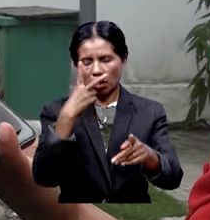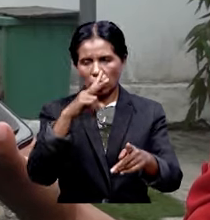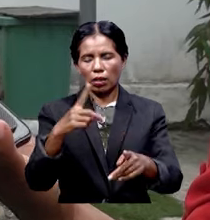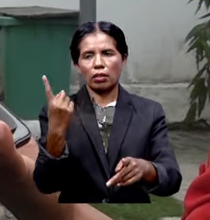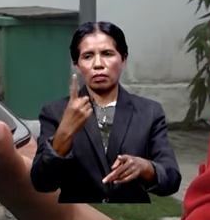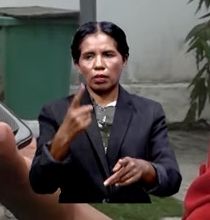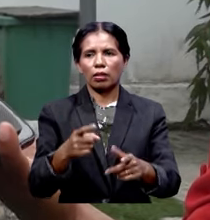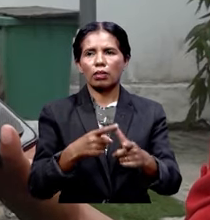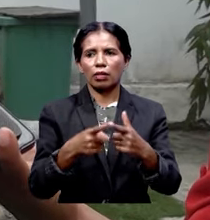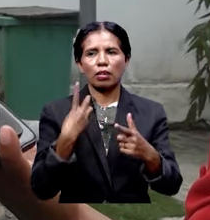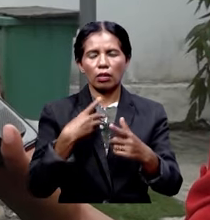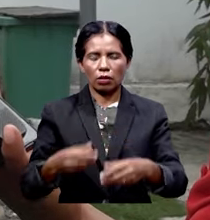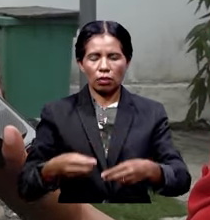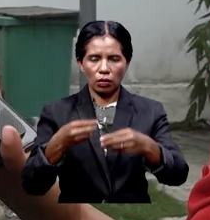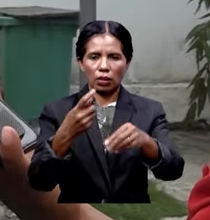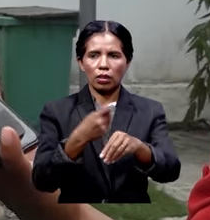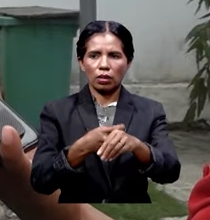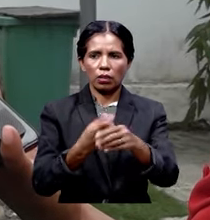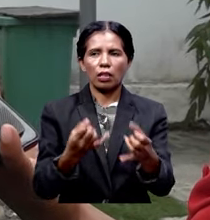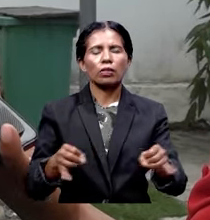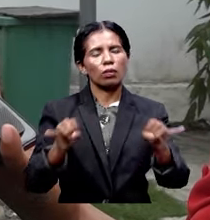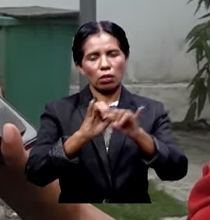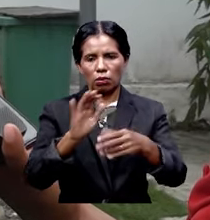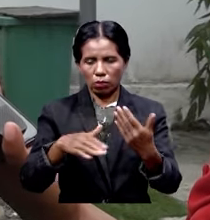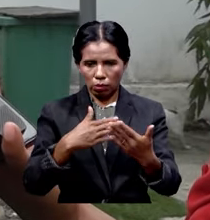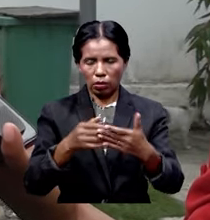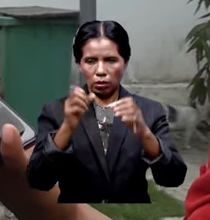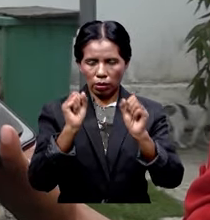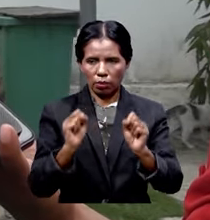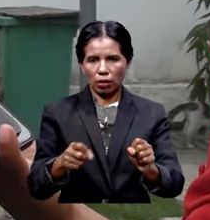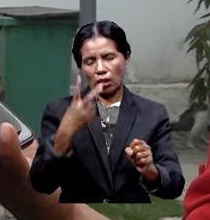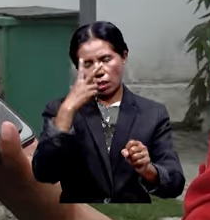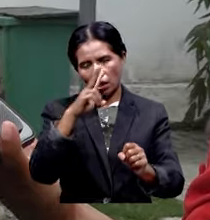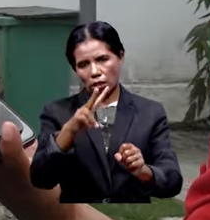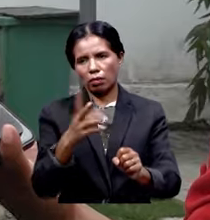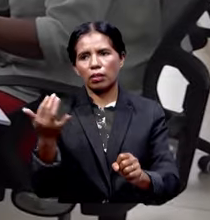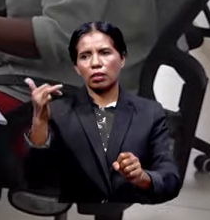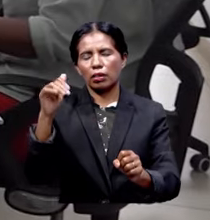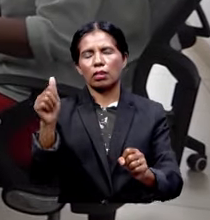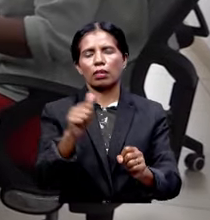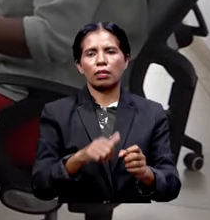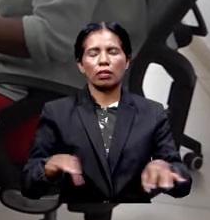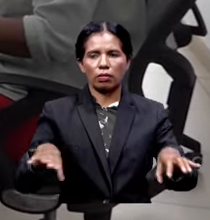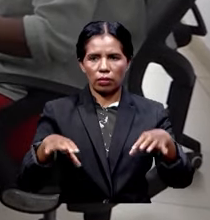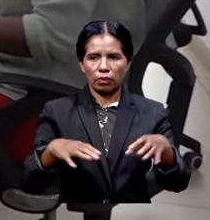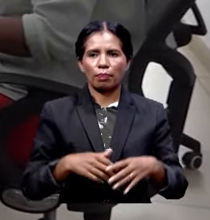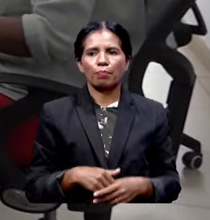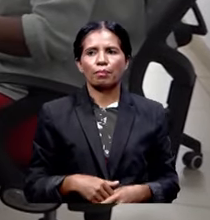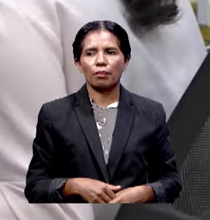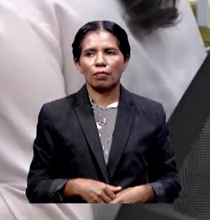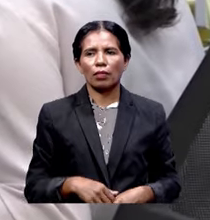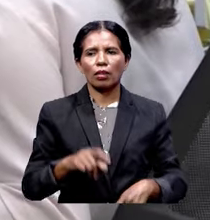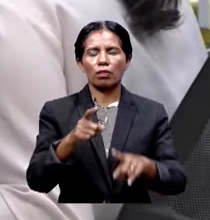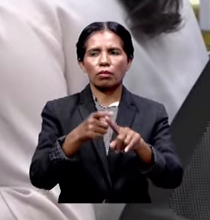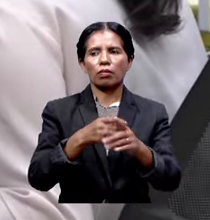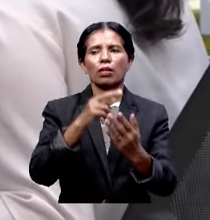e ita fohela bibam ba instituição gira para tu Bele reba gira nia agente. Antes de ir a fula